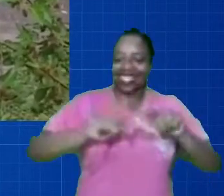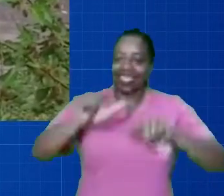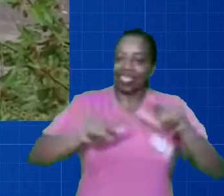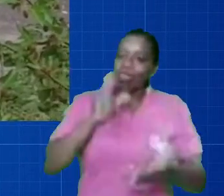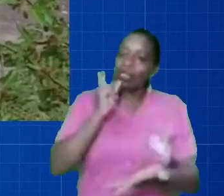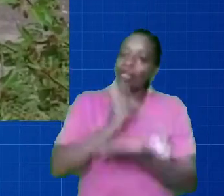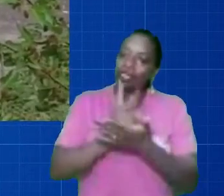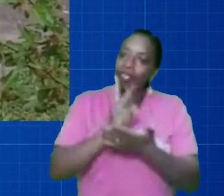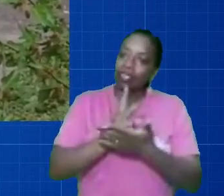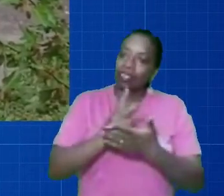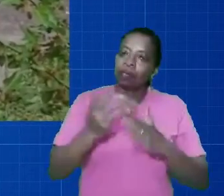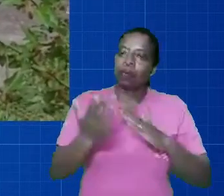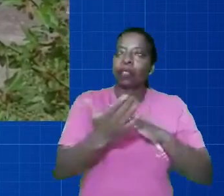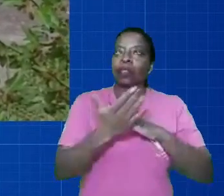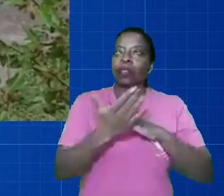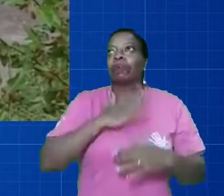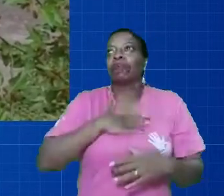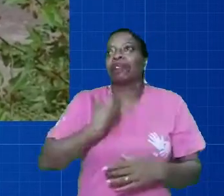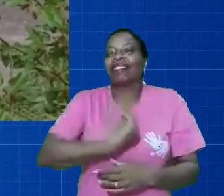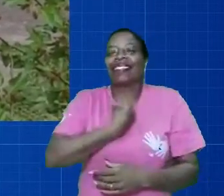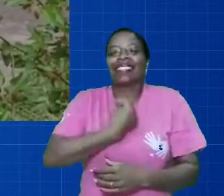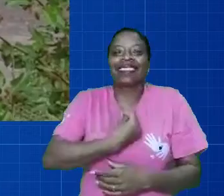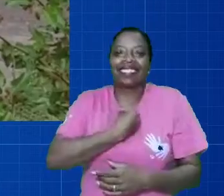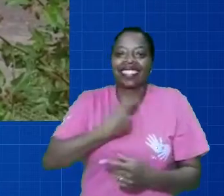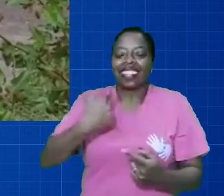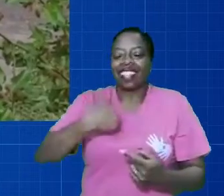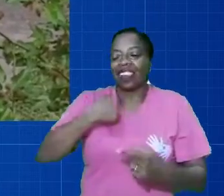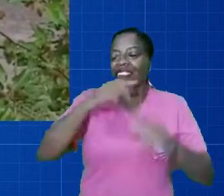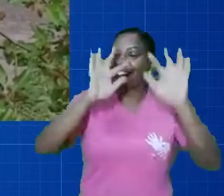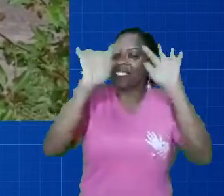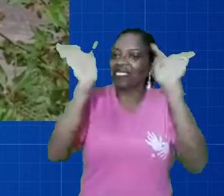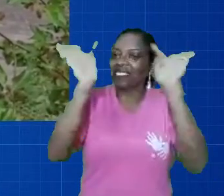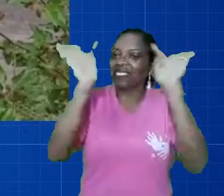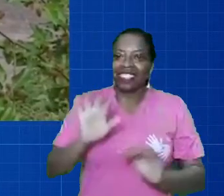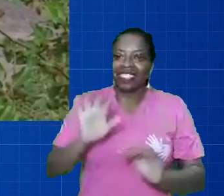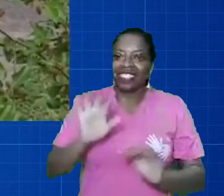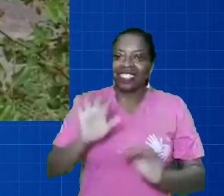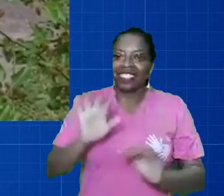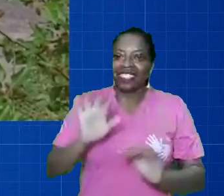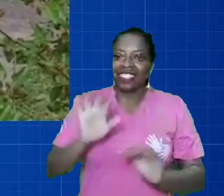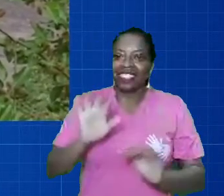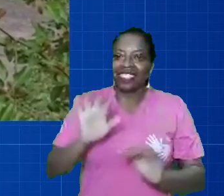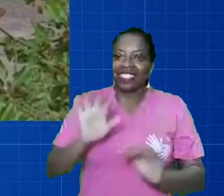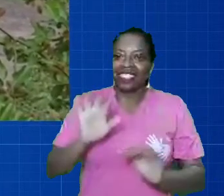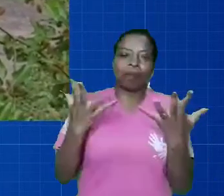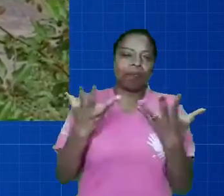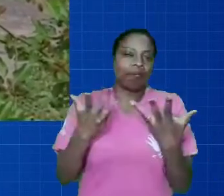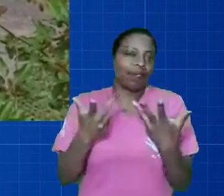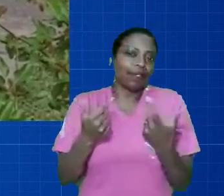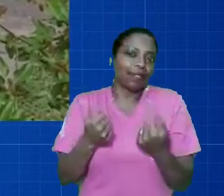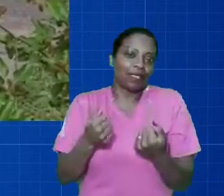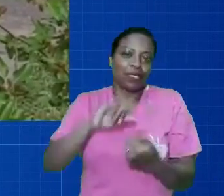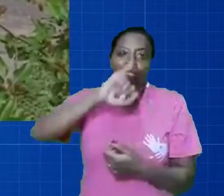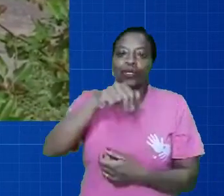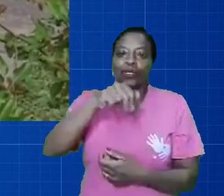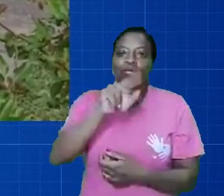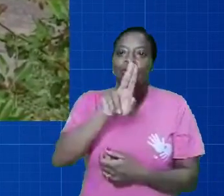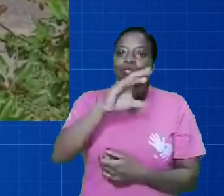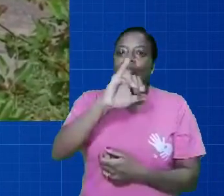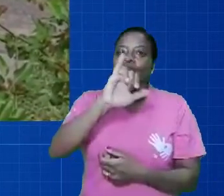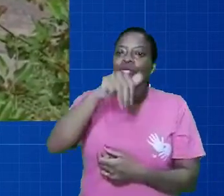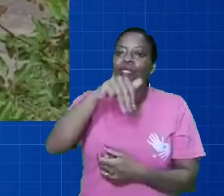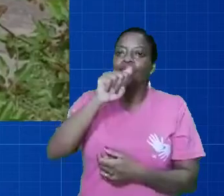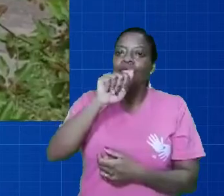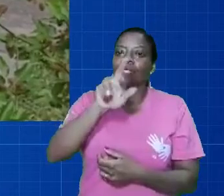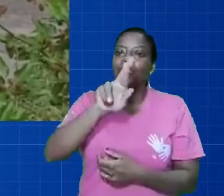de trabalhar só com professoras maravilhosas, né? A professora Jucimara, que influenciou tanto nesse meu gosto aí, que fez com